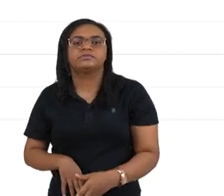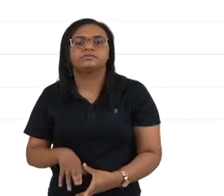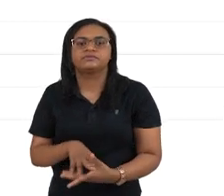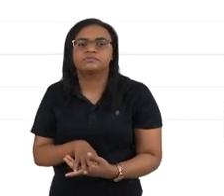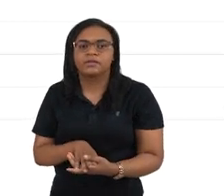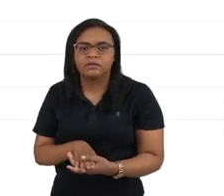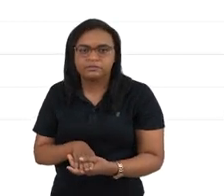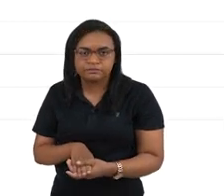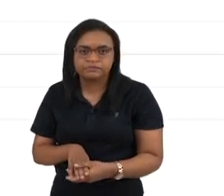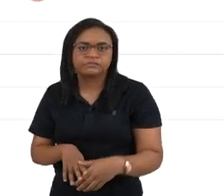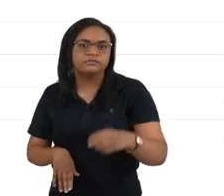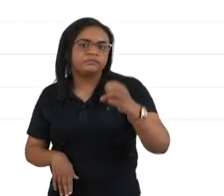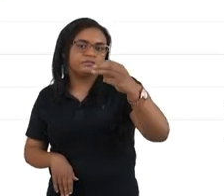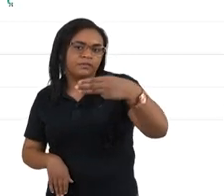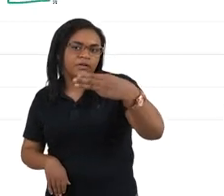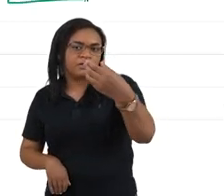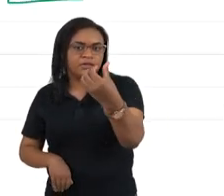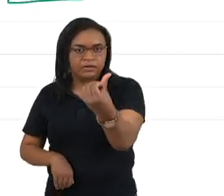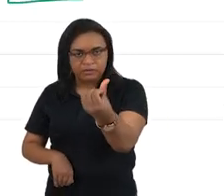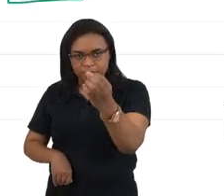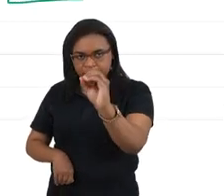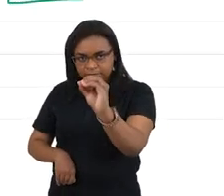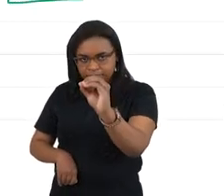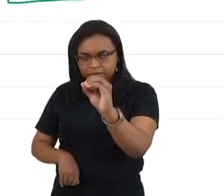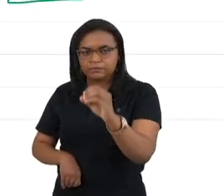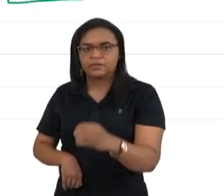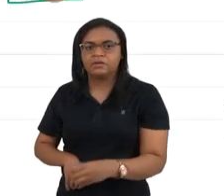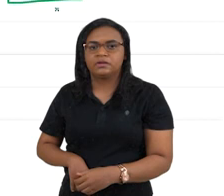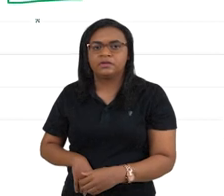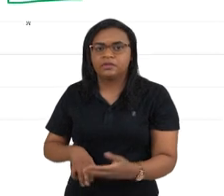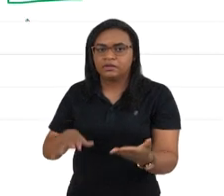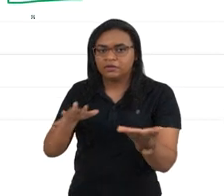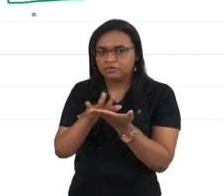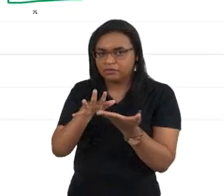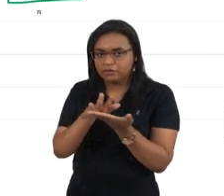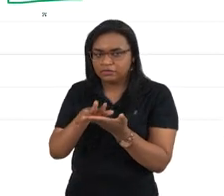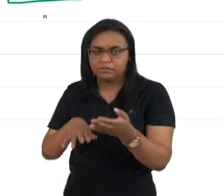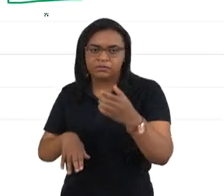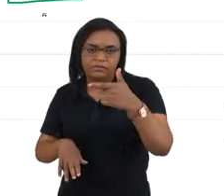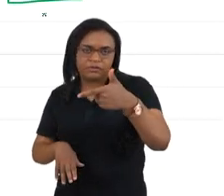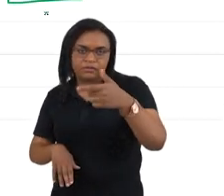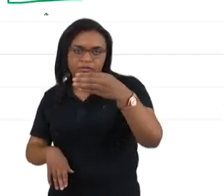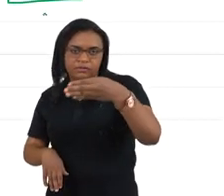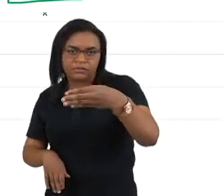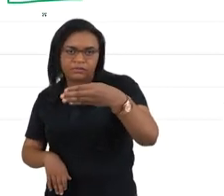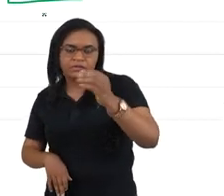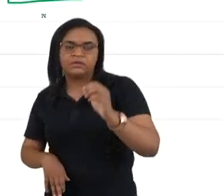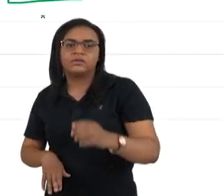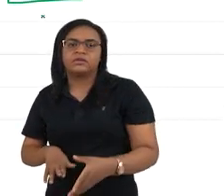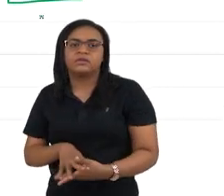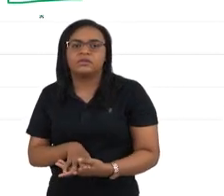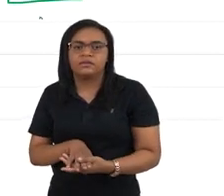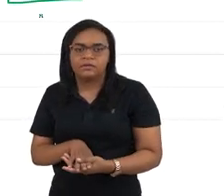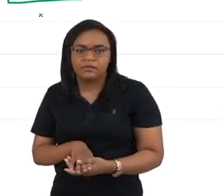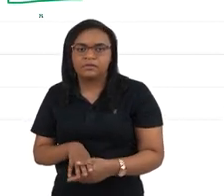Então, vai ficar 360 dividido por 24. Então, a gente vai e